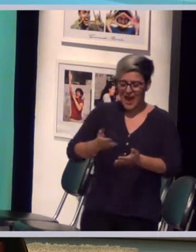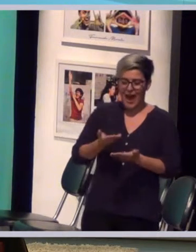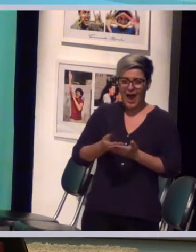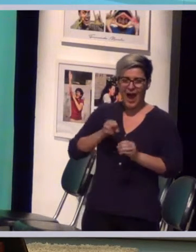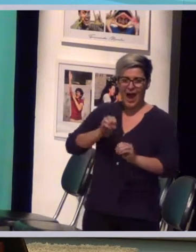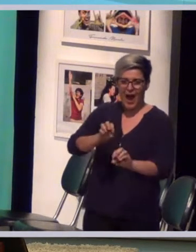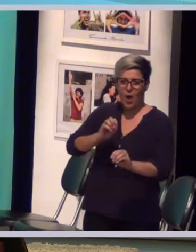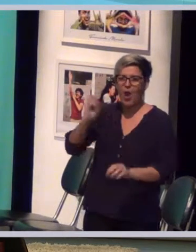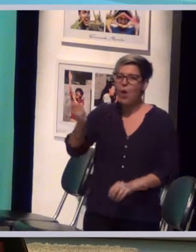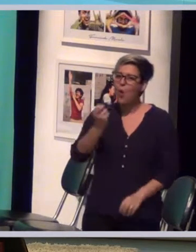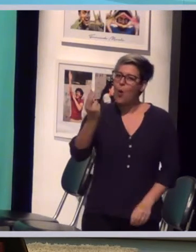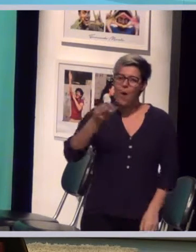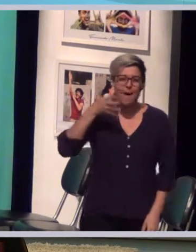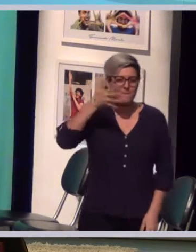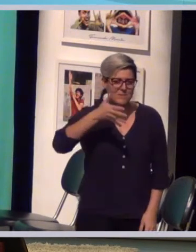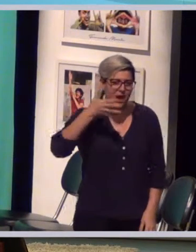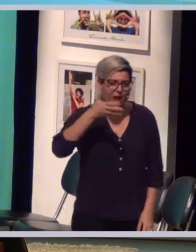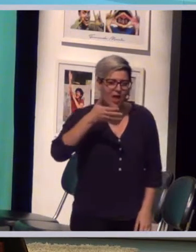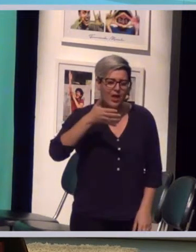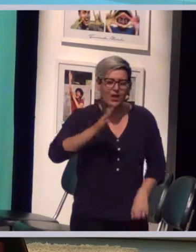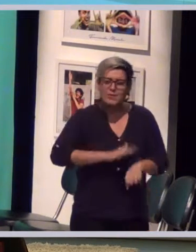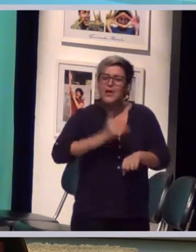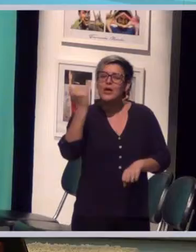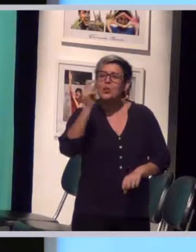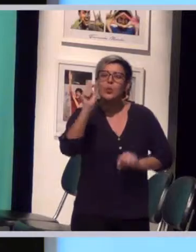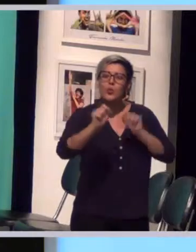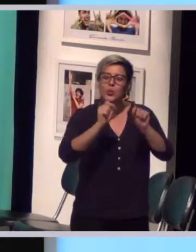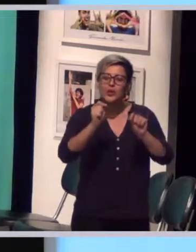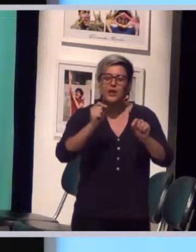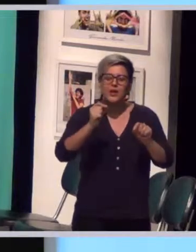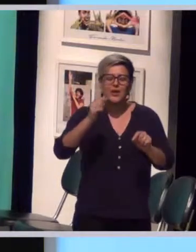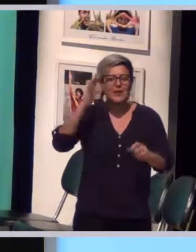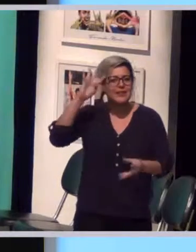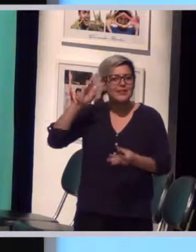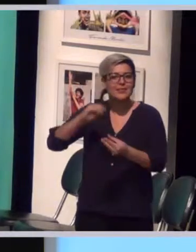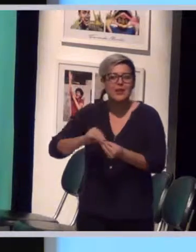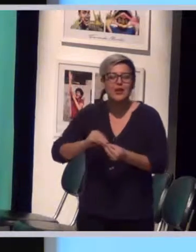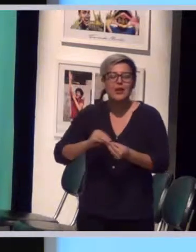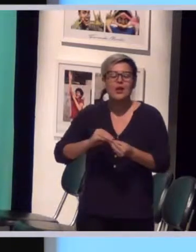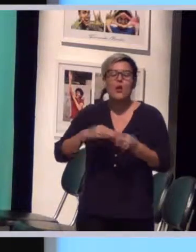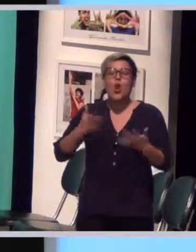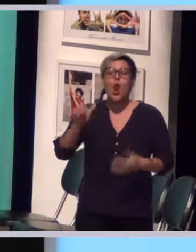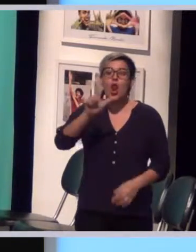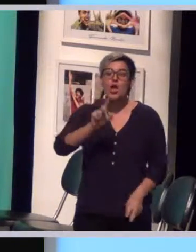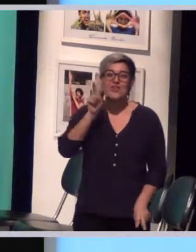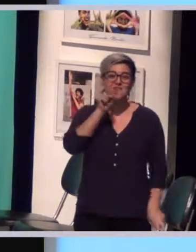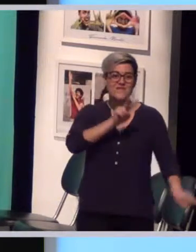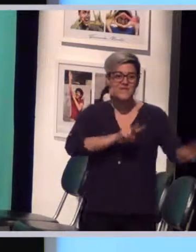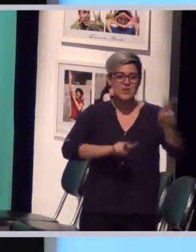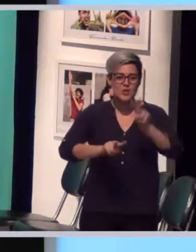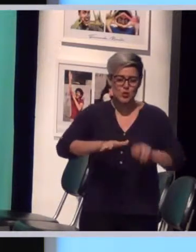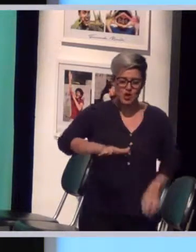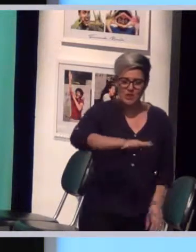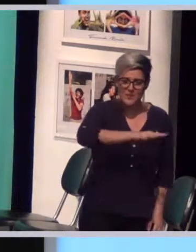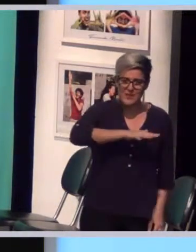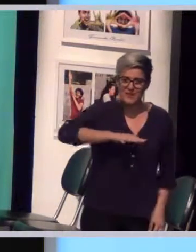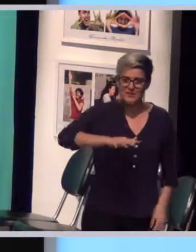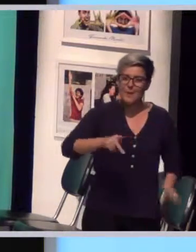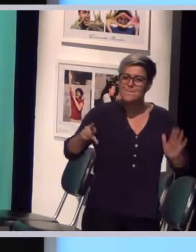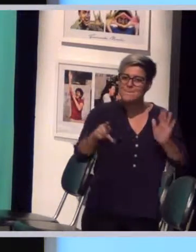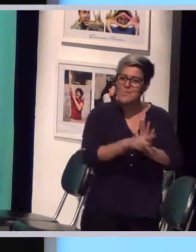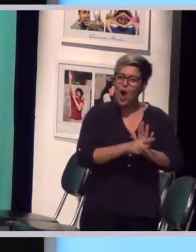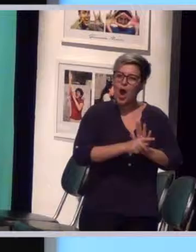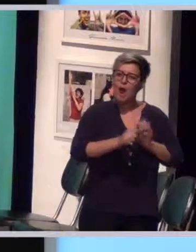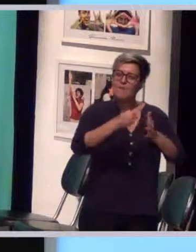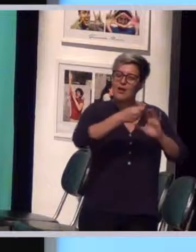palestra, seja lá o que for, né, é importante que se considere a lógica visoespacial da característica da língua de sinais.